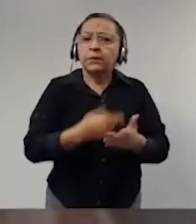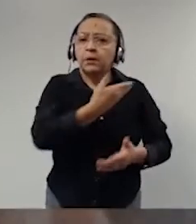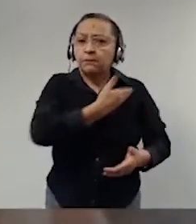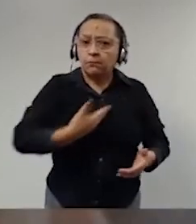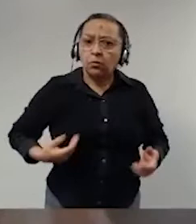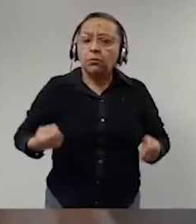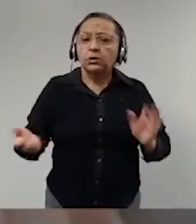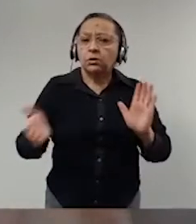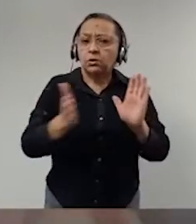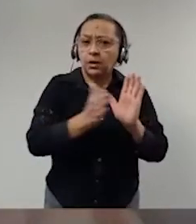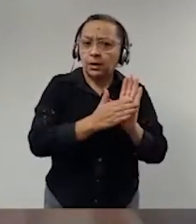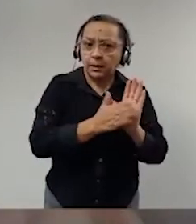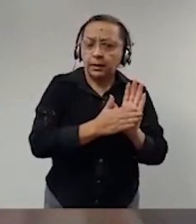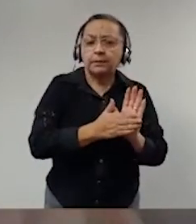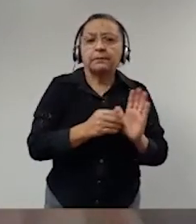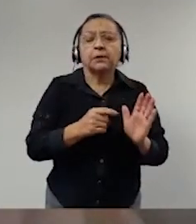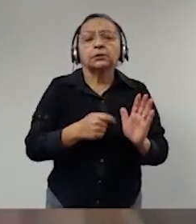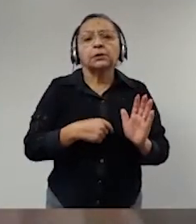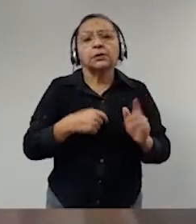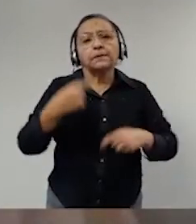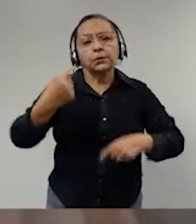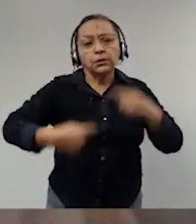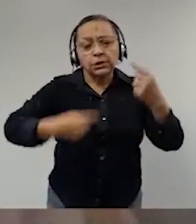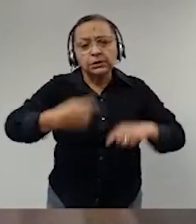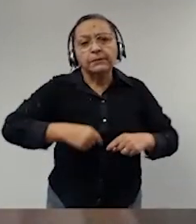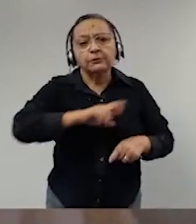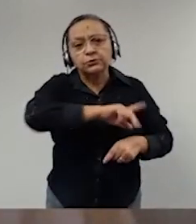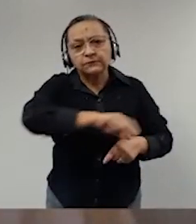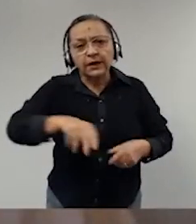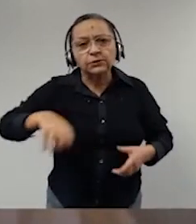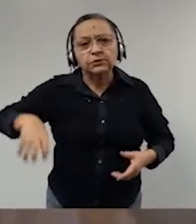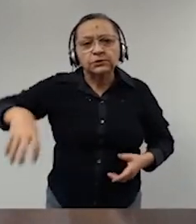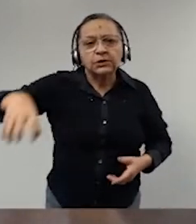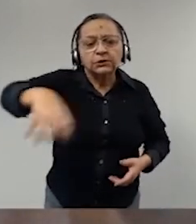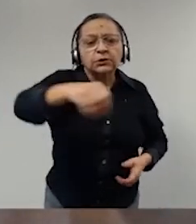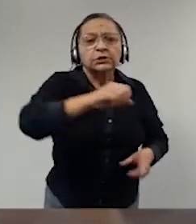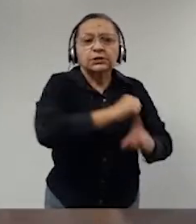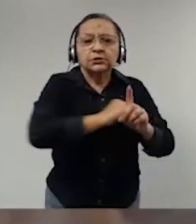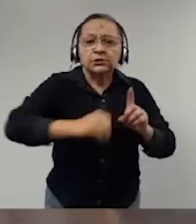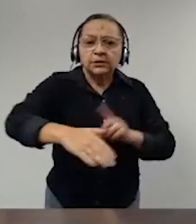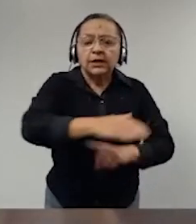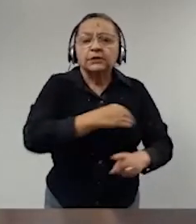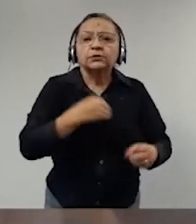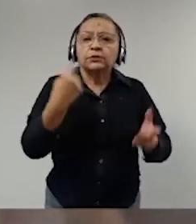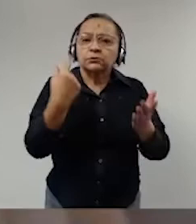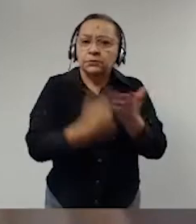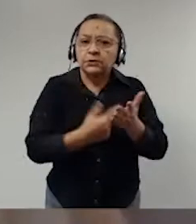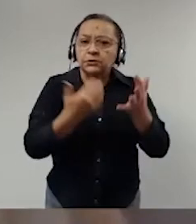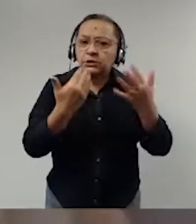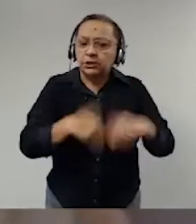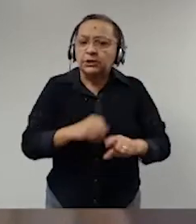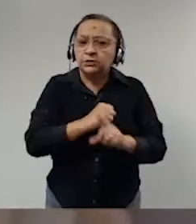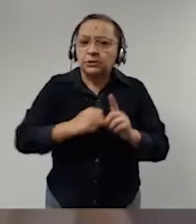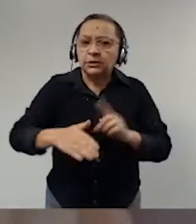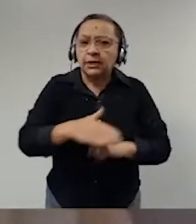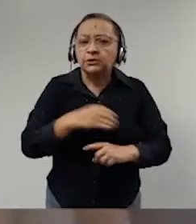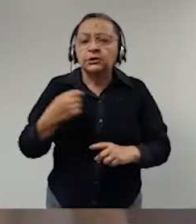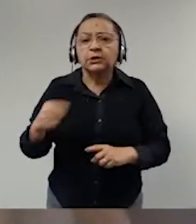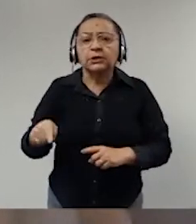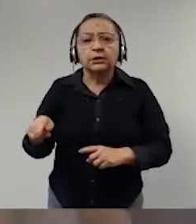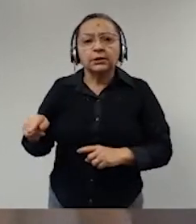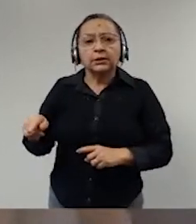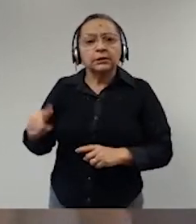pautando a política e pautando os diversos setores da sociedade com a agenda desse território que de nada tem de carente, pelo contrário, quando